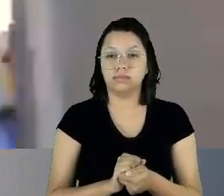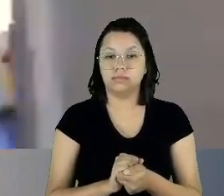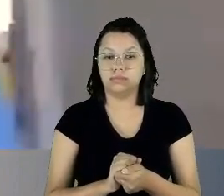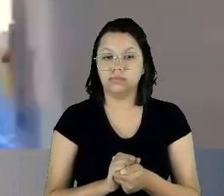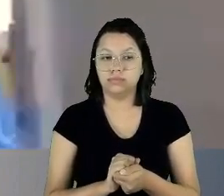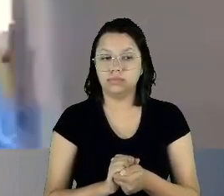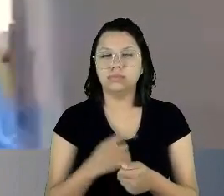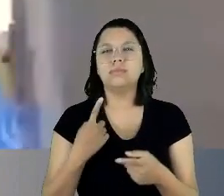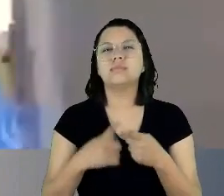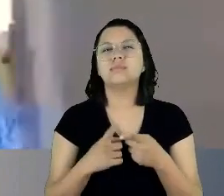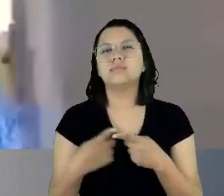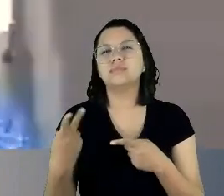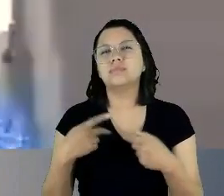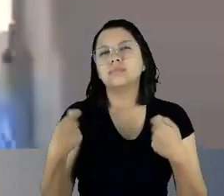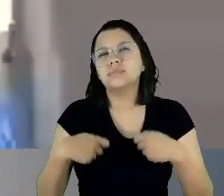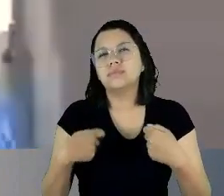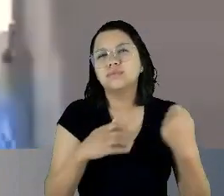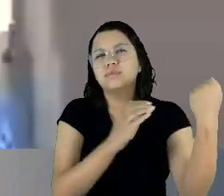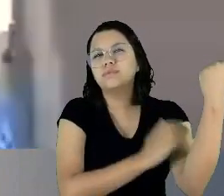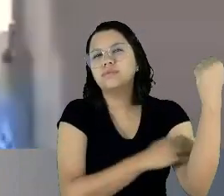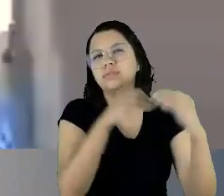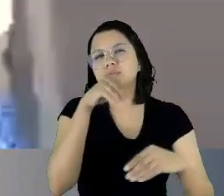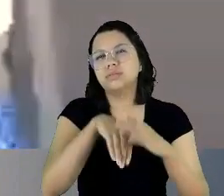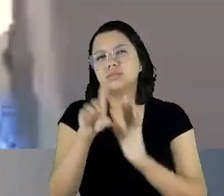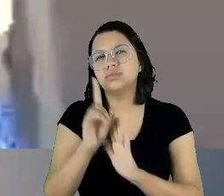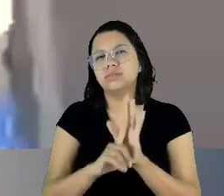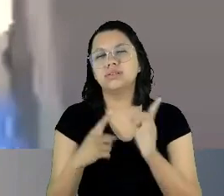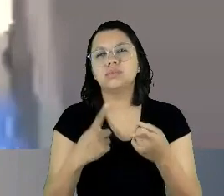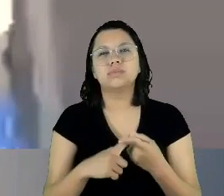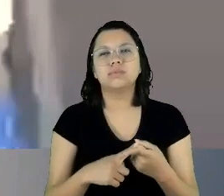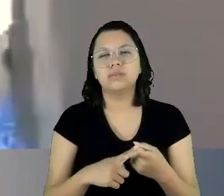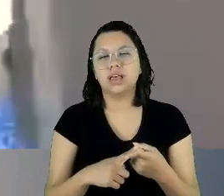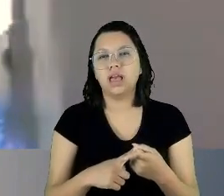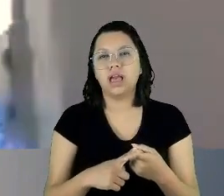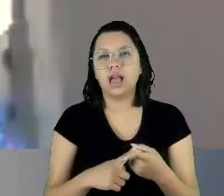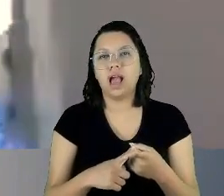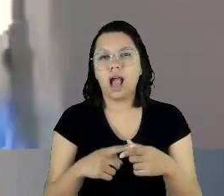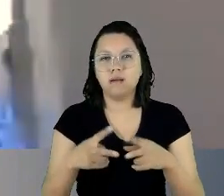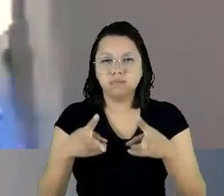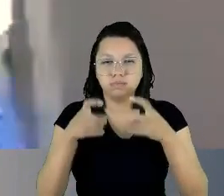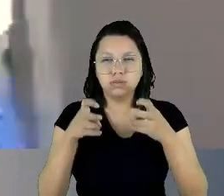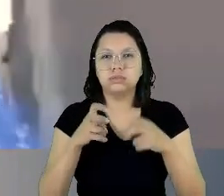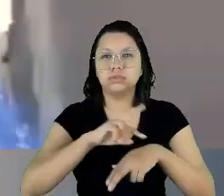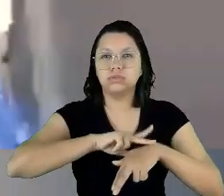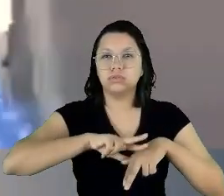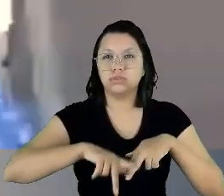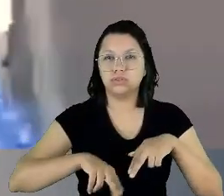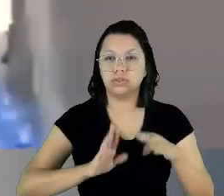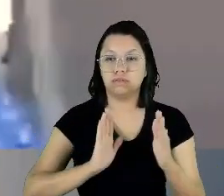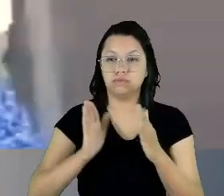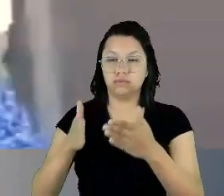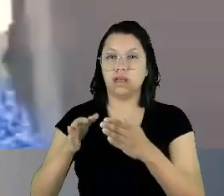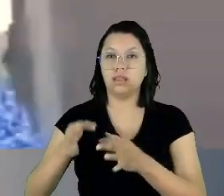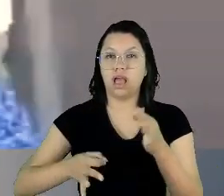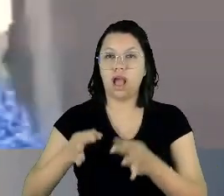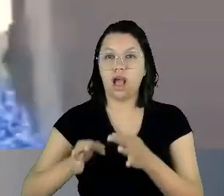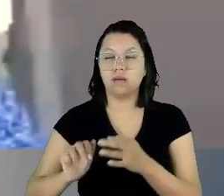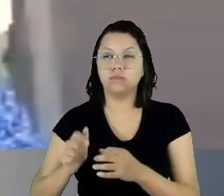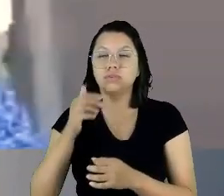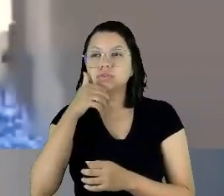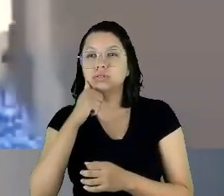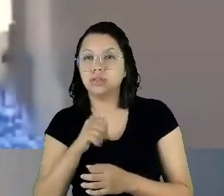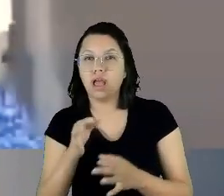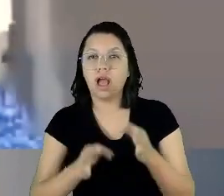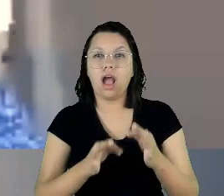questão, por que nós precisamos do feminismo no direito? Por que interessa a perspectiva de gênero às magistradas e aos